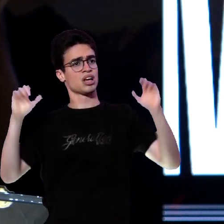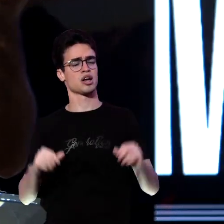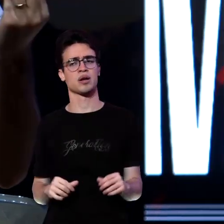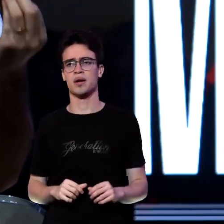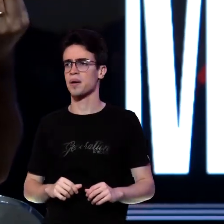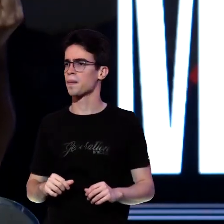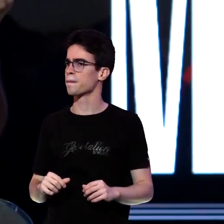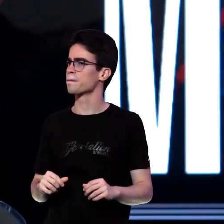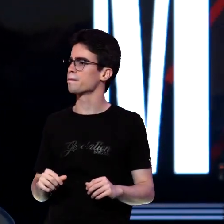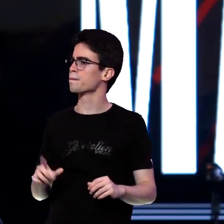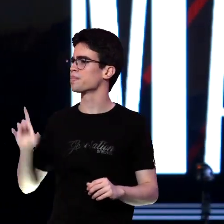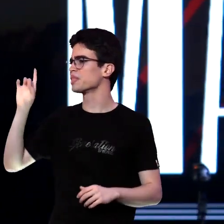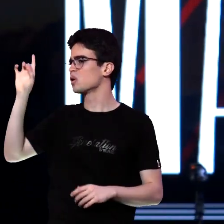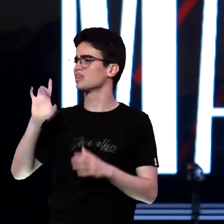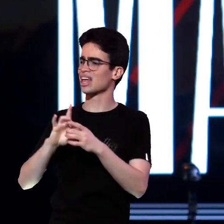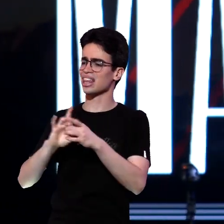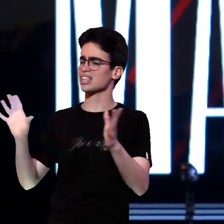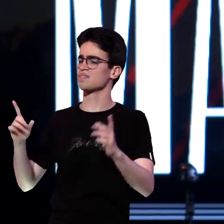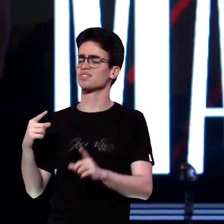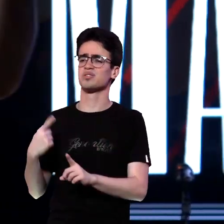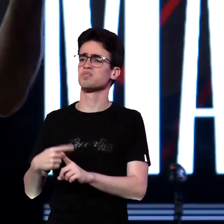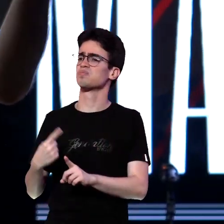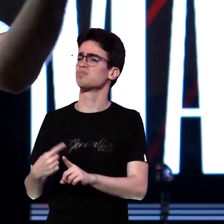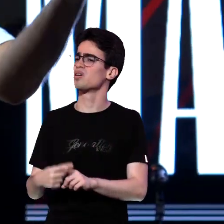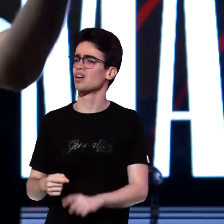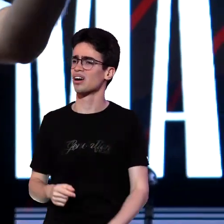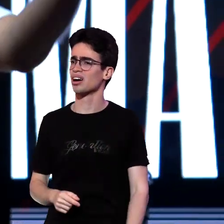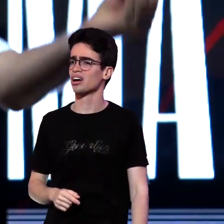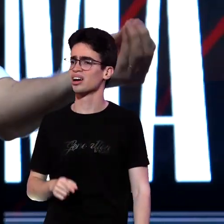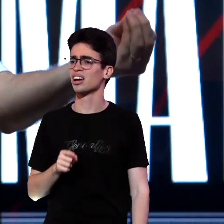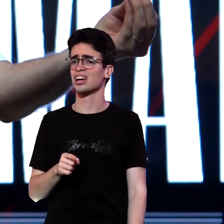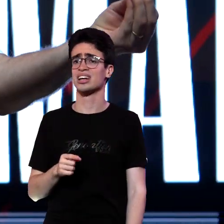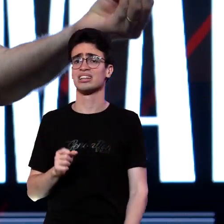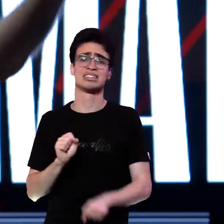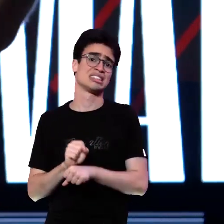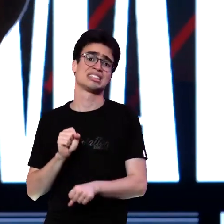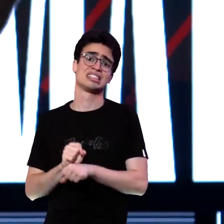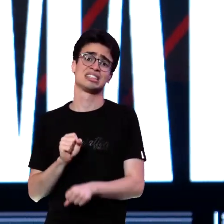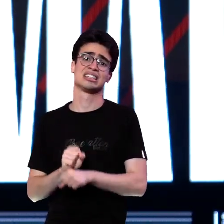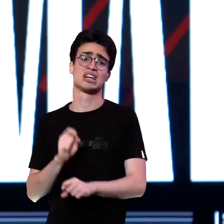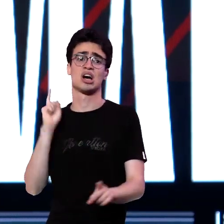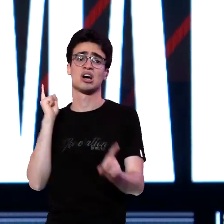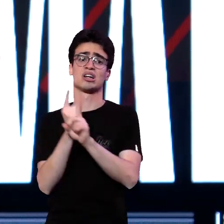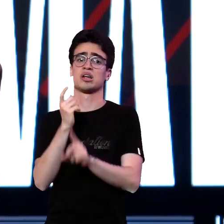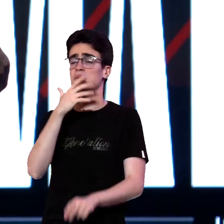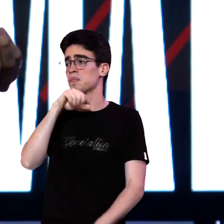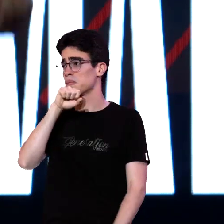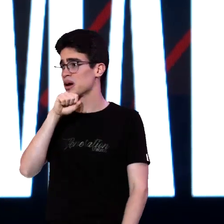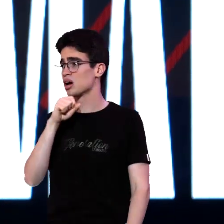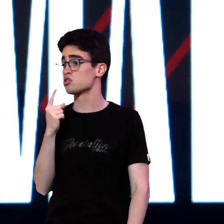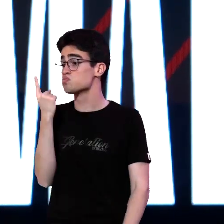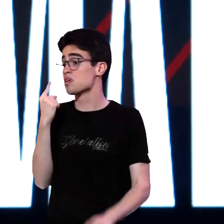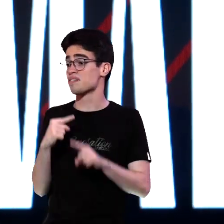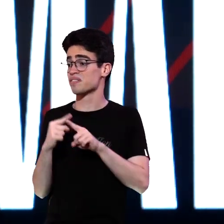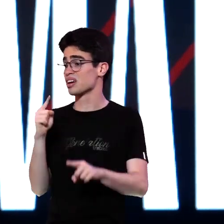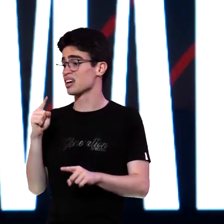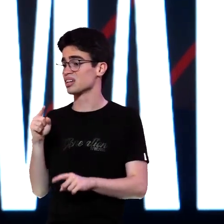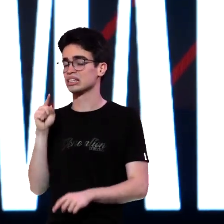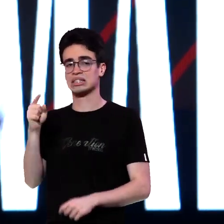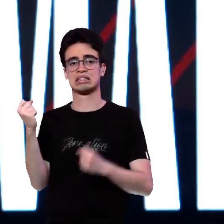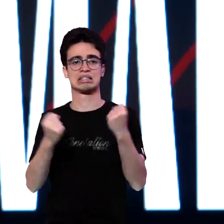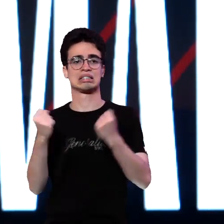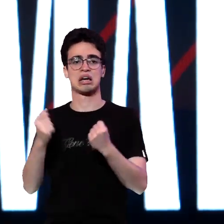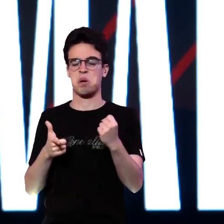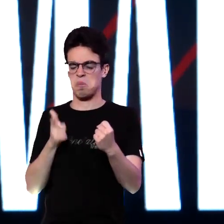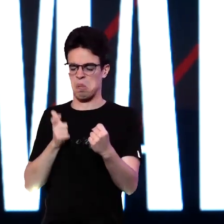que Deus permite? O menino esperou a vida inteira para ver o pai, a única vez que ele vai sair com o pai, o carro é alvejado